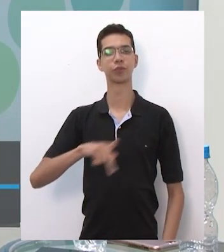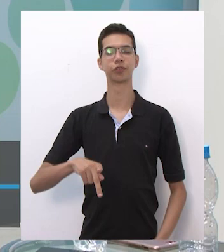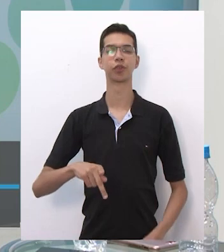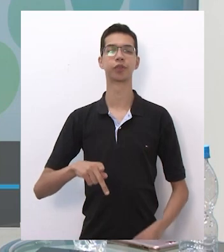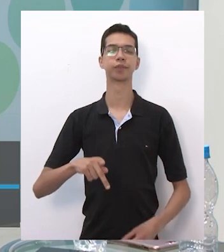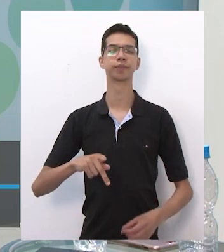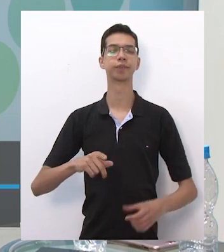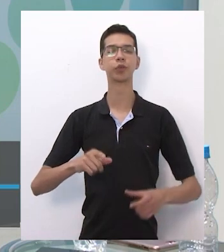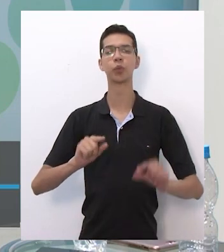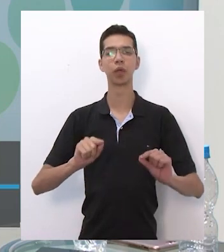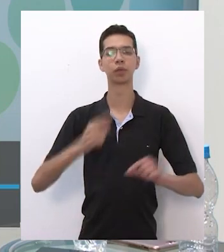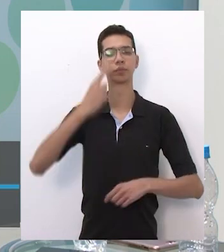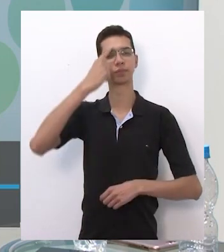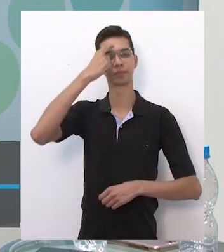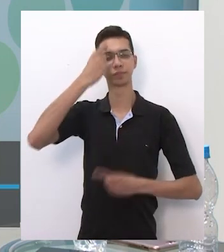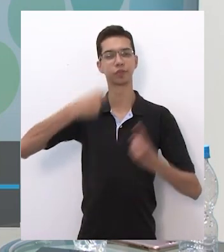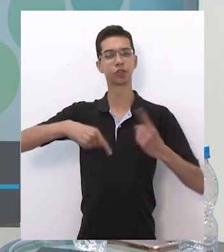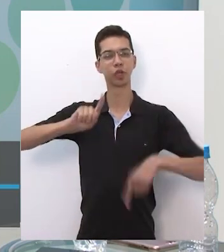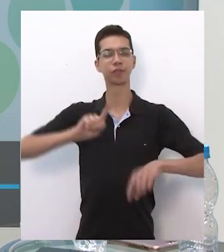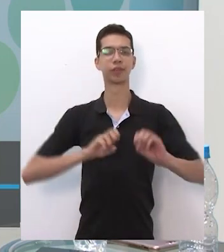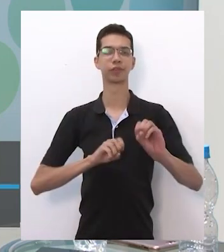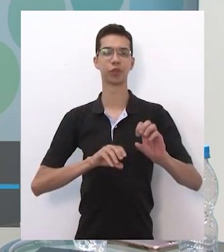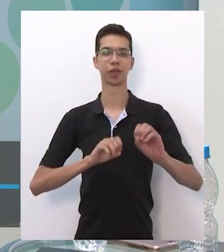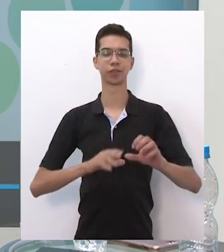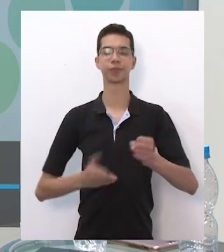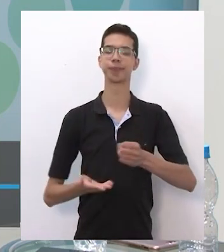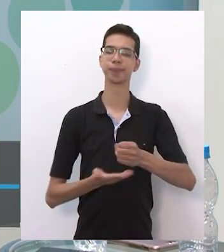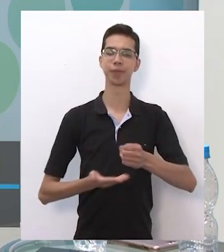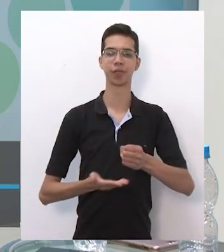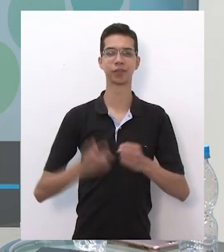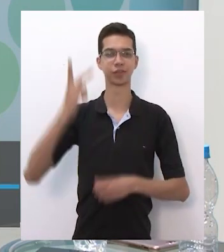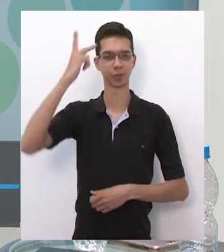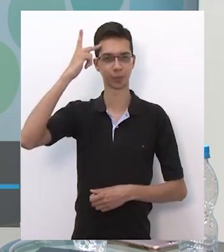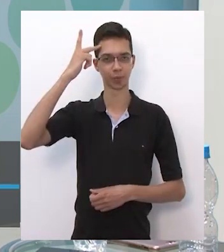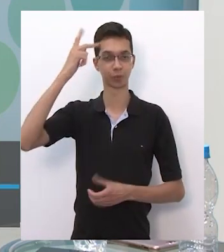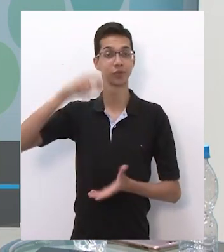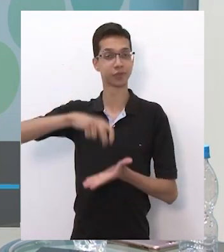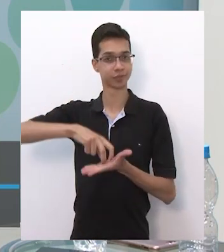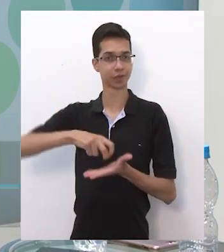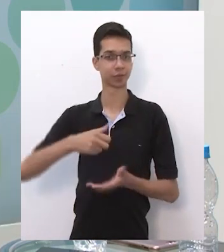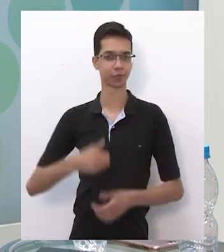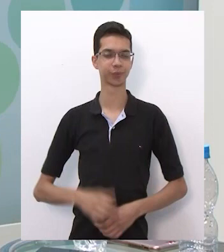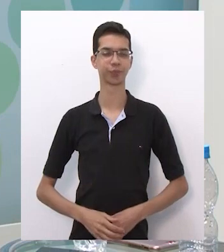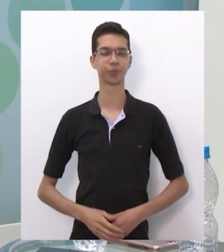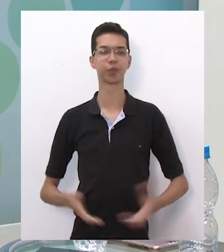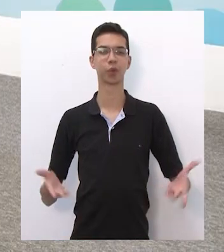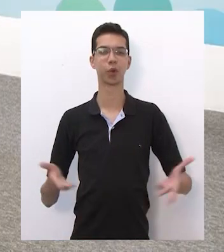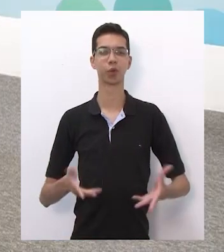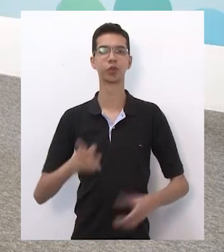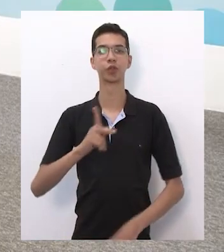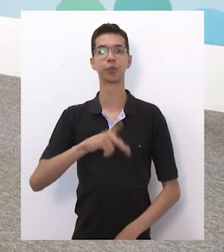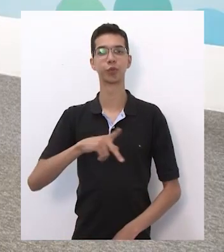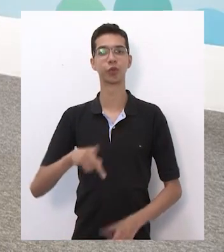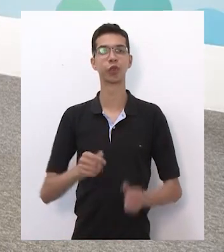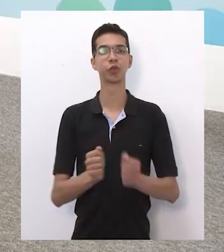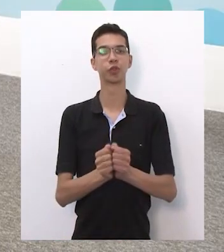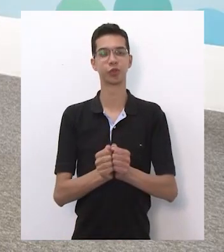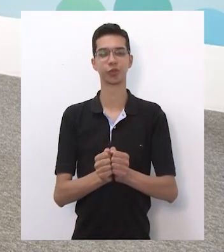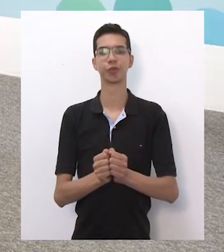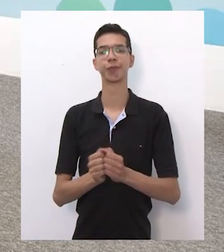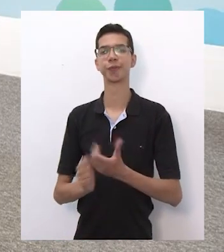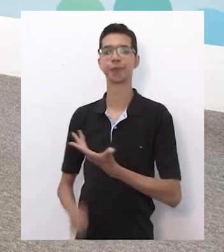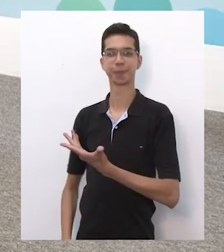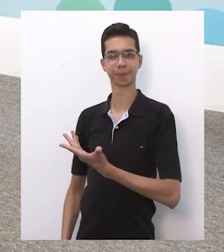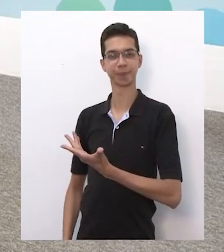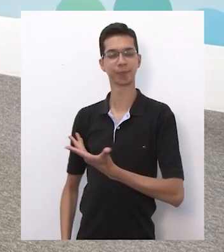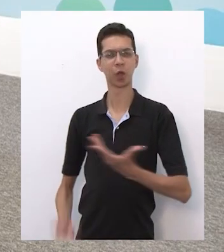de Inovação da Educação Básica de São Paulo. Hoje, acompanhado do professor coordenador Alexandre Marques, nós vamos conversar um